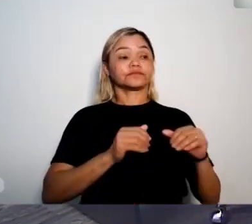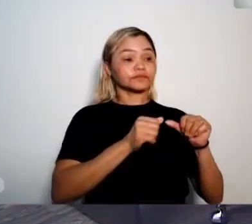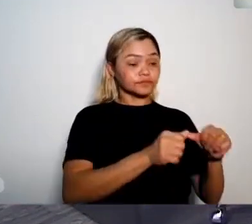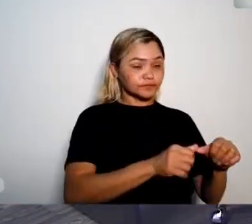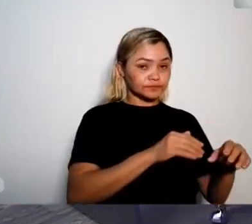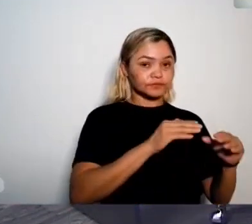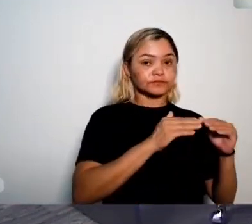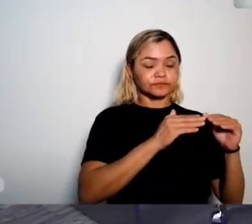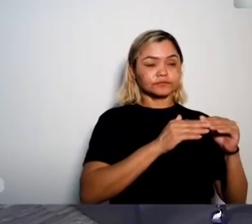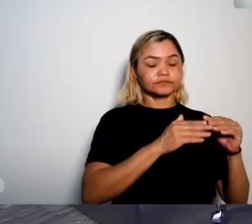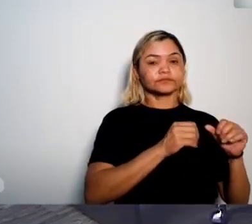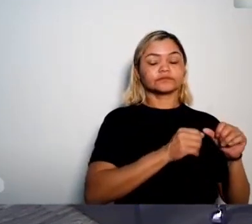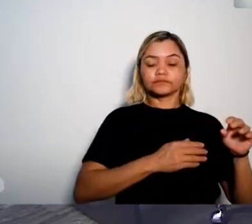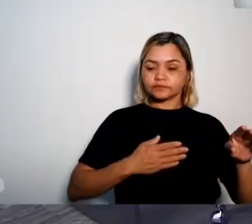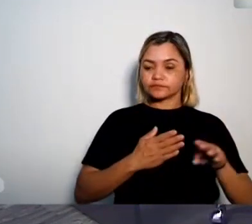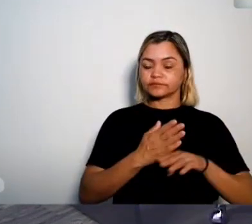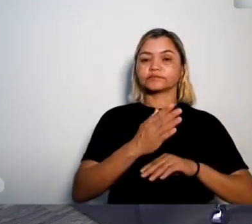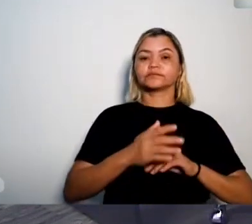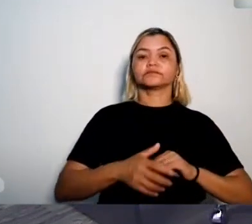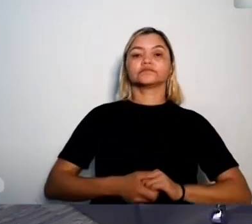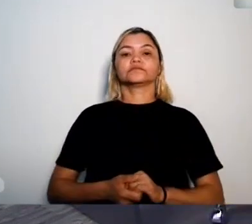Está aprovado.